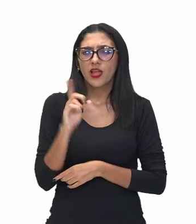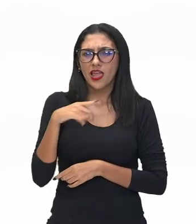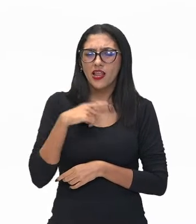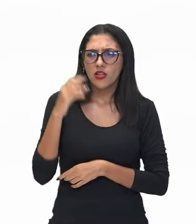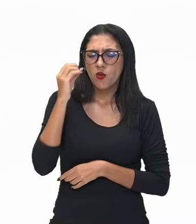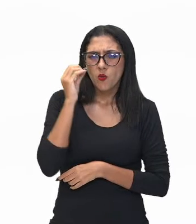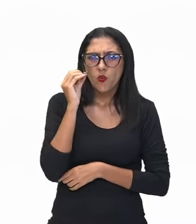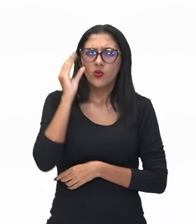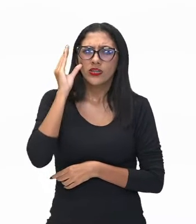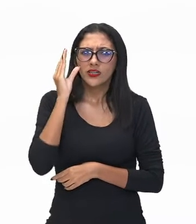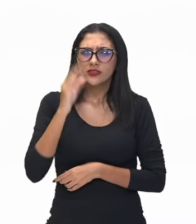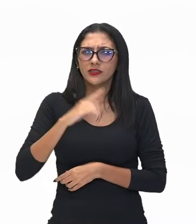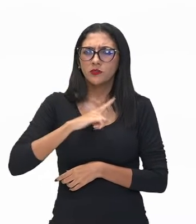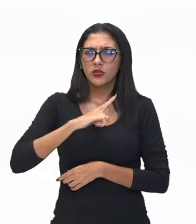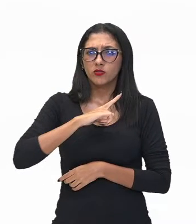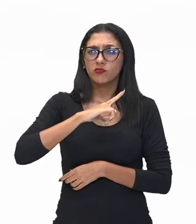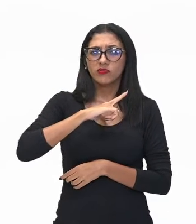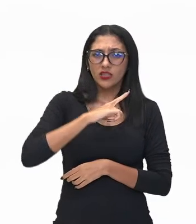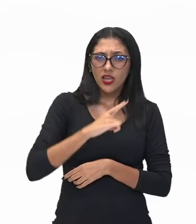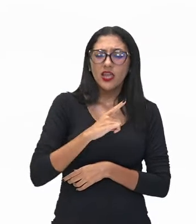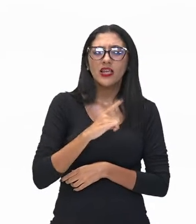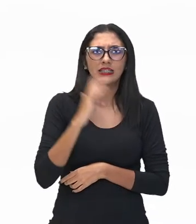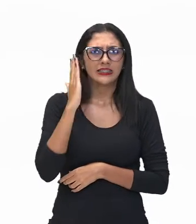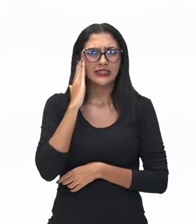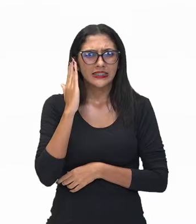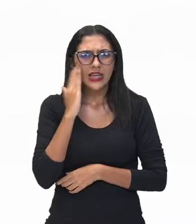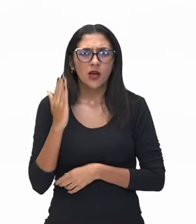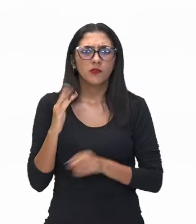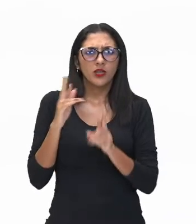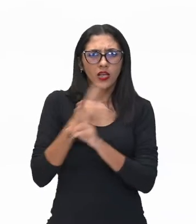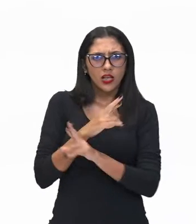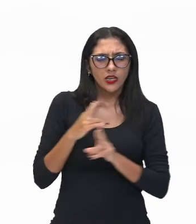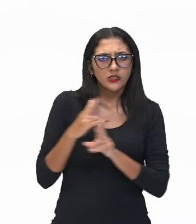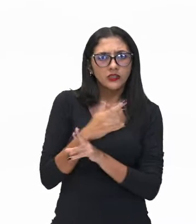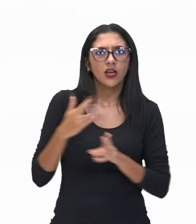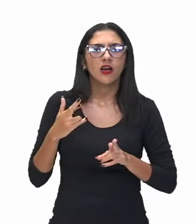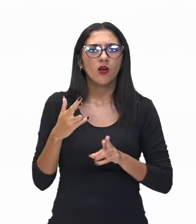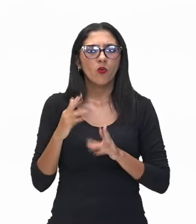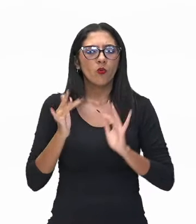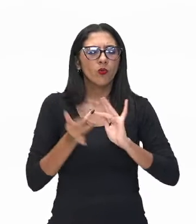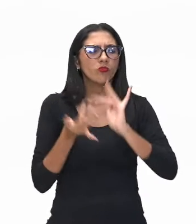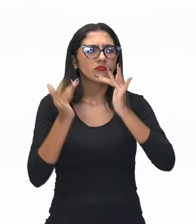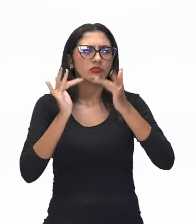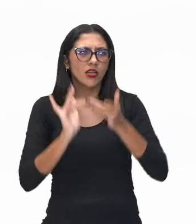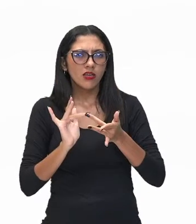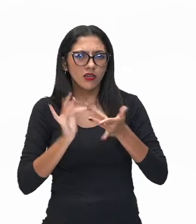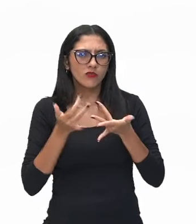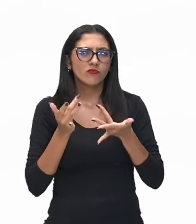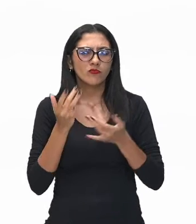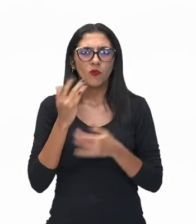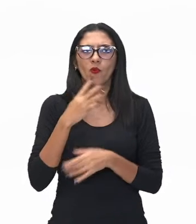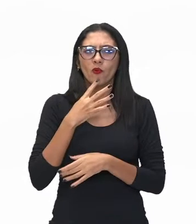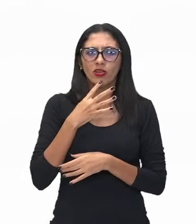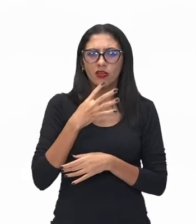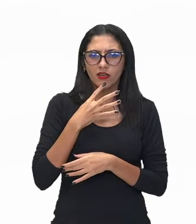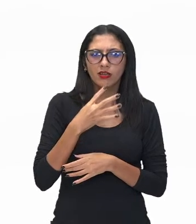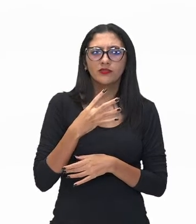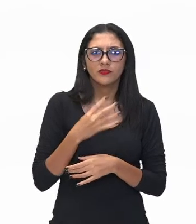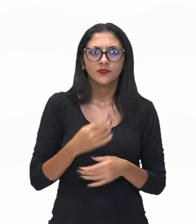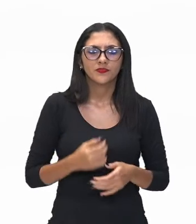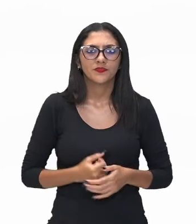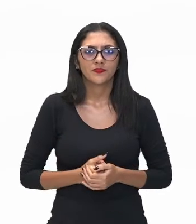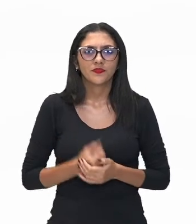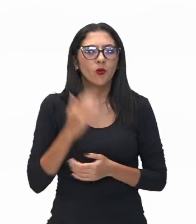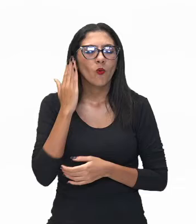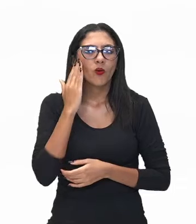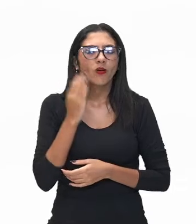as coisas ao seu redor? Ele conhece o seu contexto? Né? O seu contexto, se eu